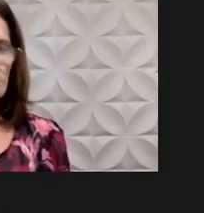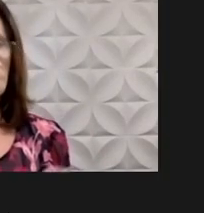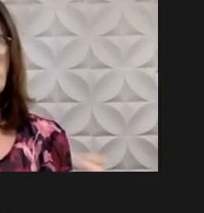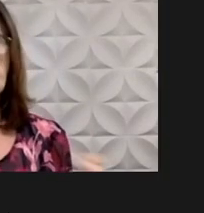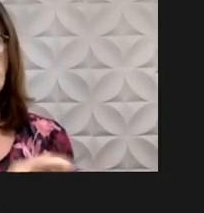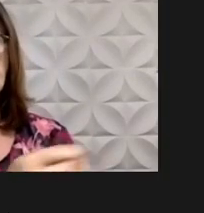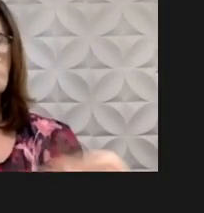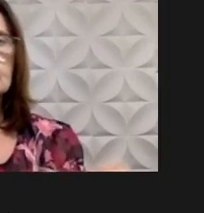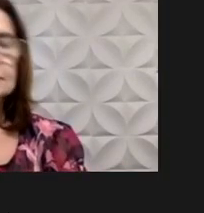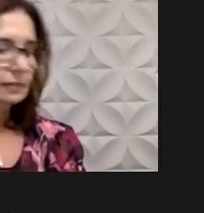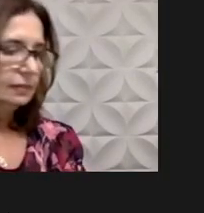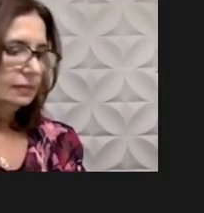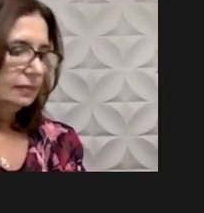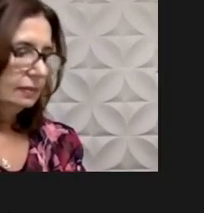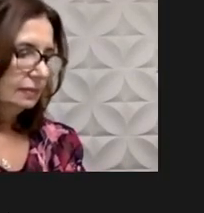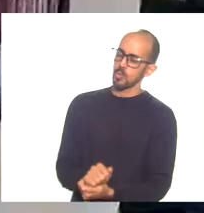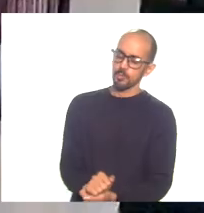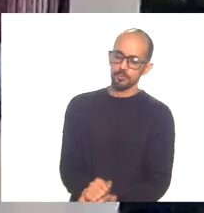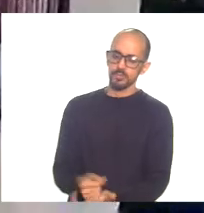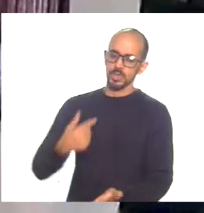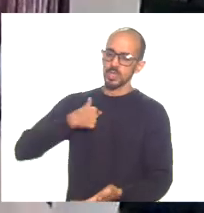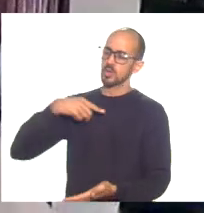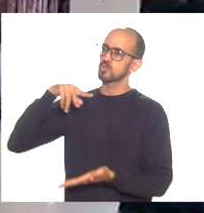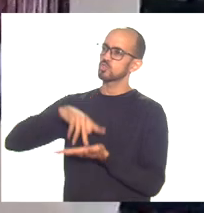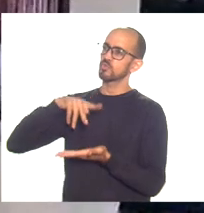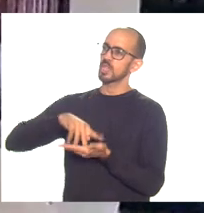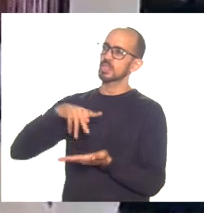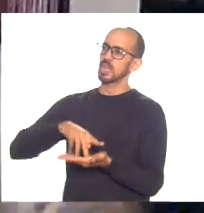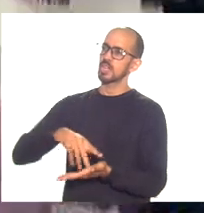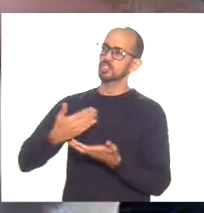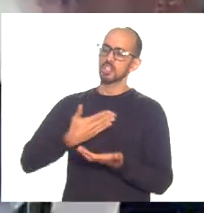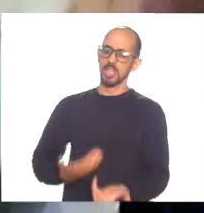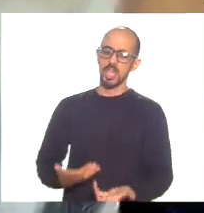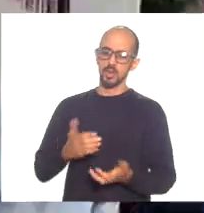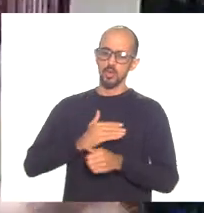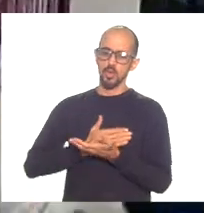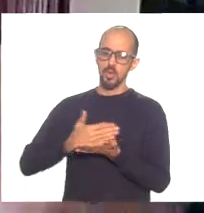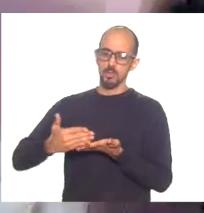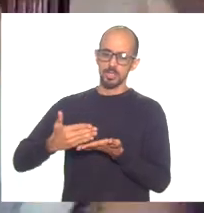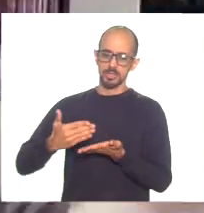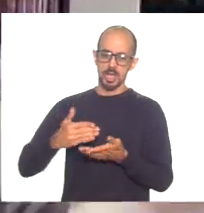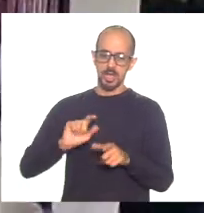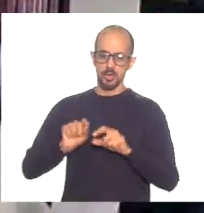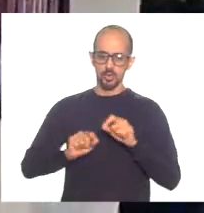presidente. Bom, eu sinceramente quero começar... Vou